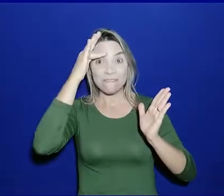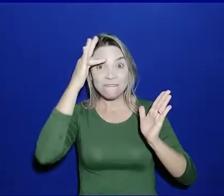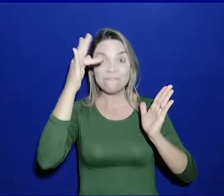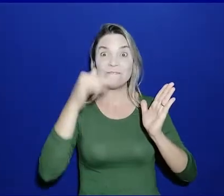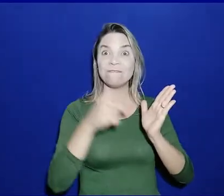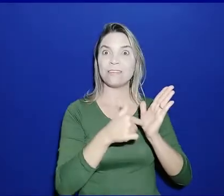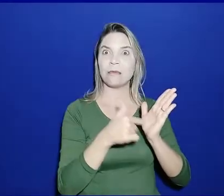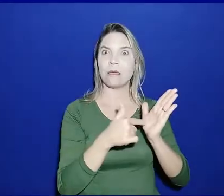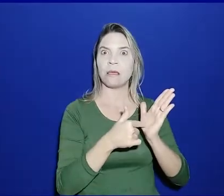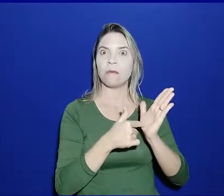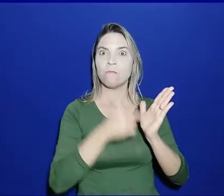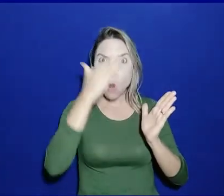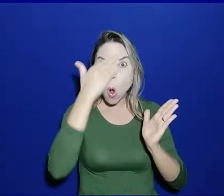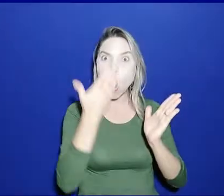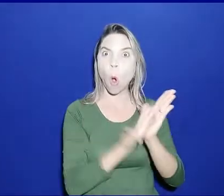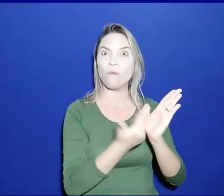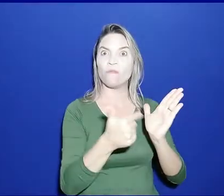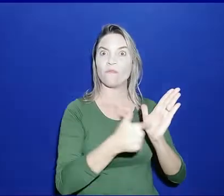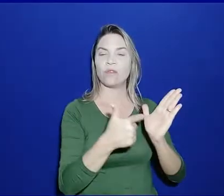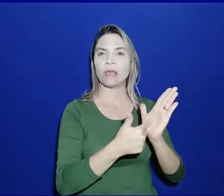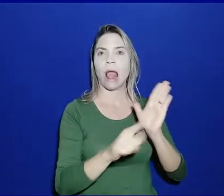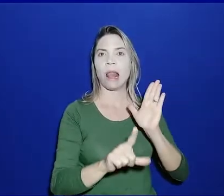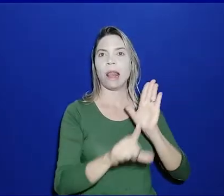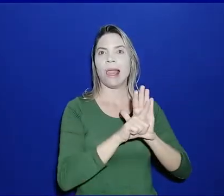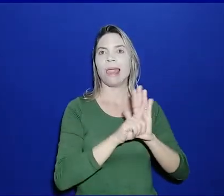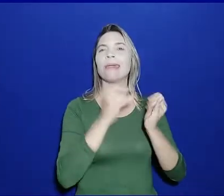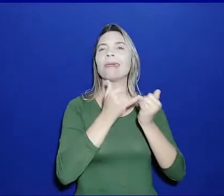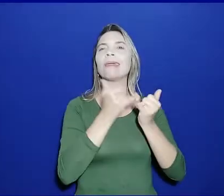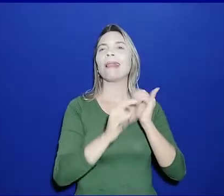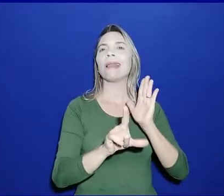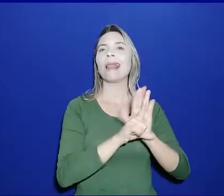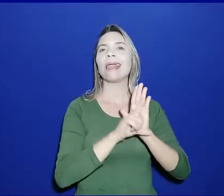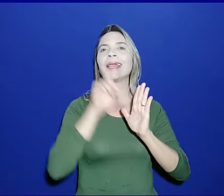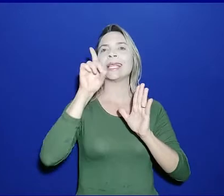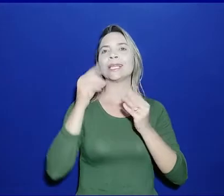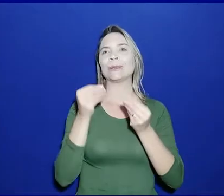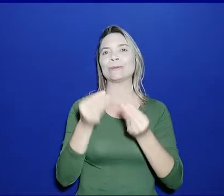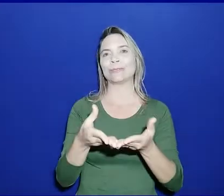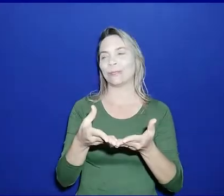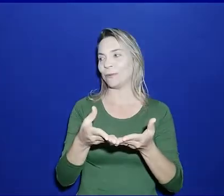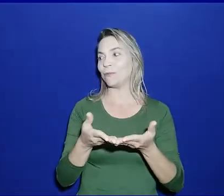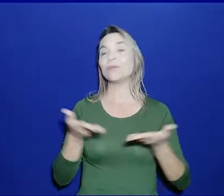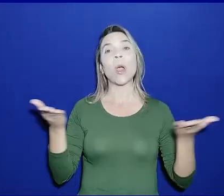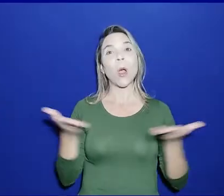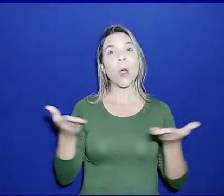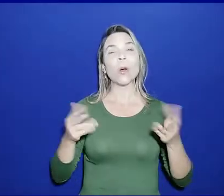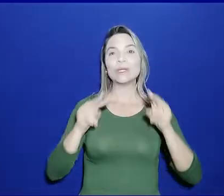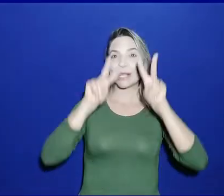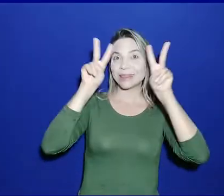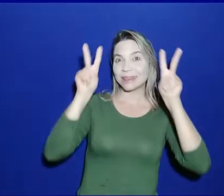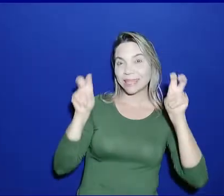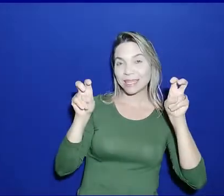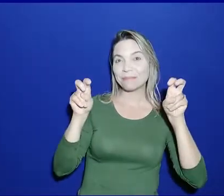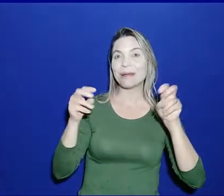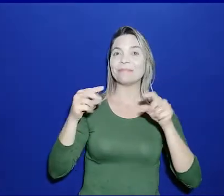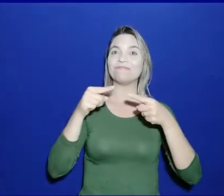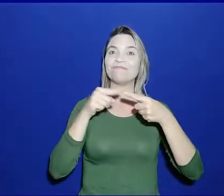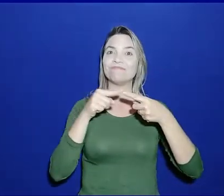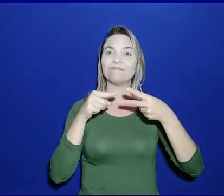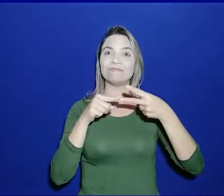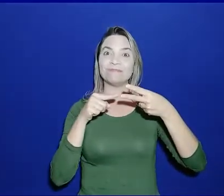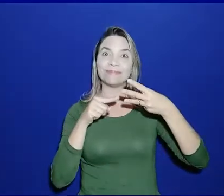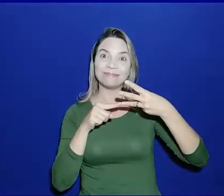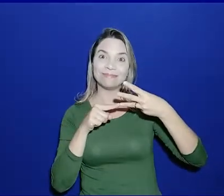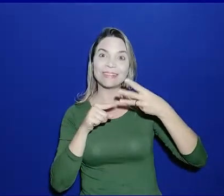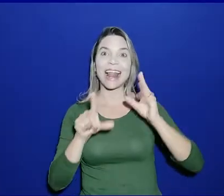é aquilo que está sendo escrito aqui. São leis estabelecidas por Deus. E esse é o tema de hoje à noite. 3